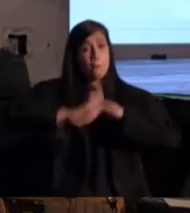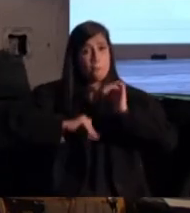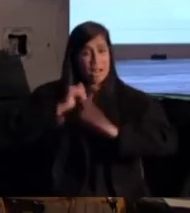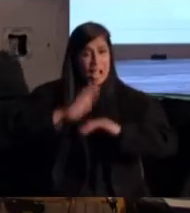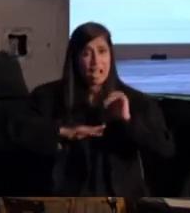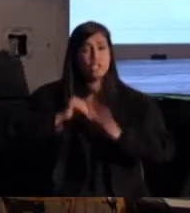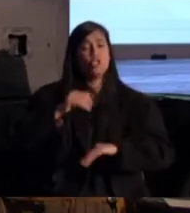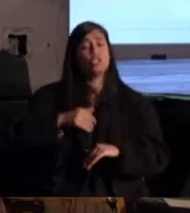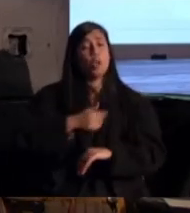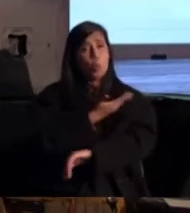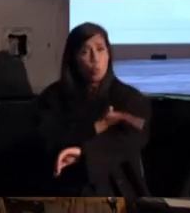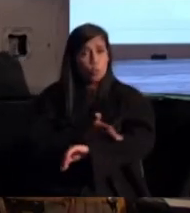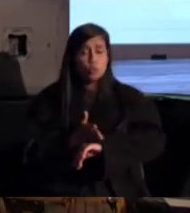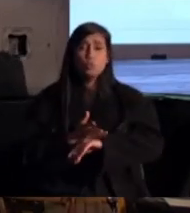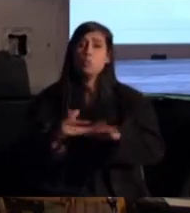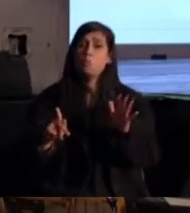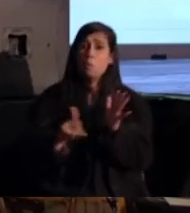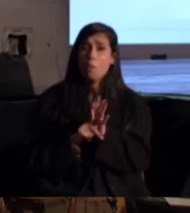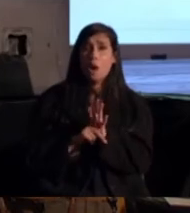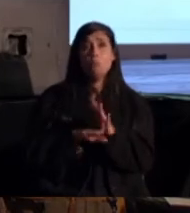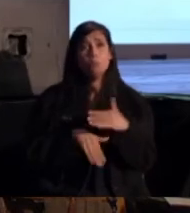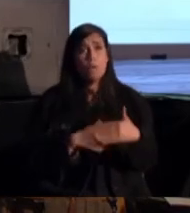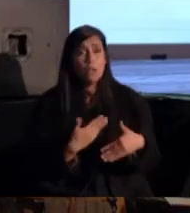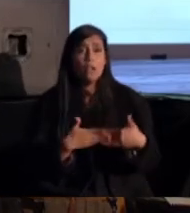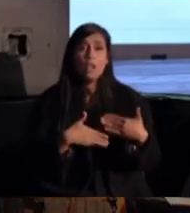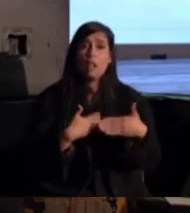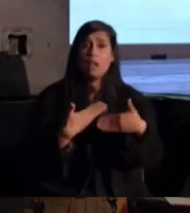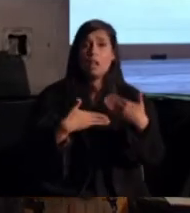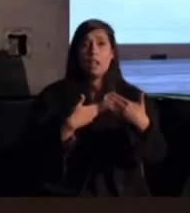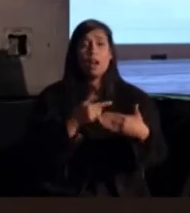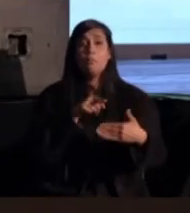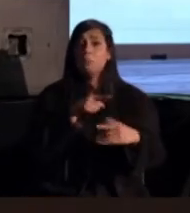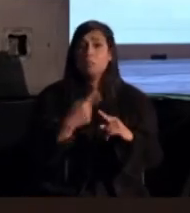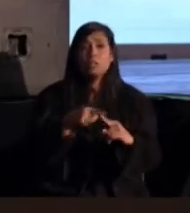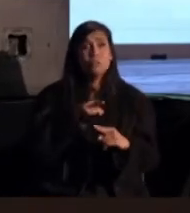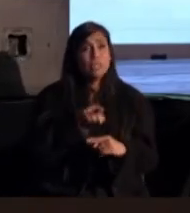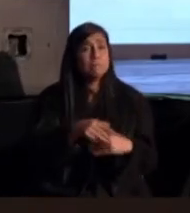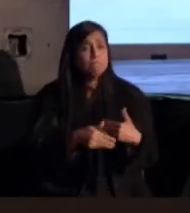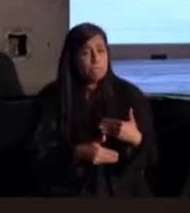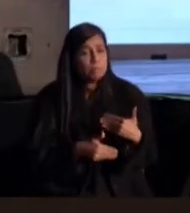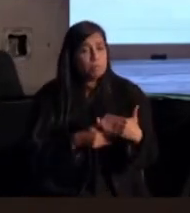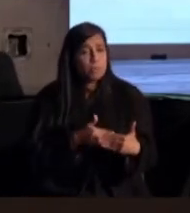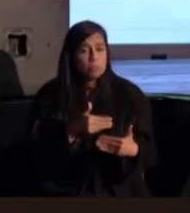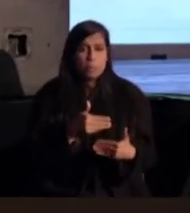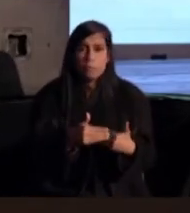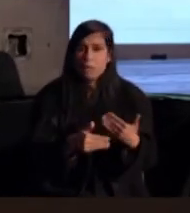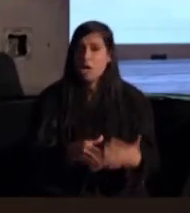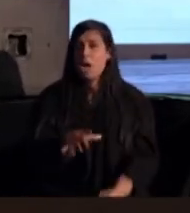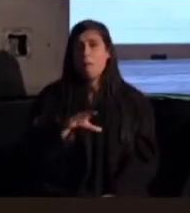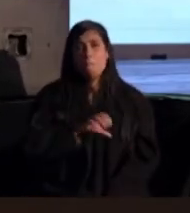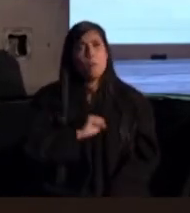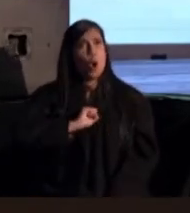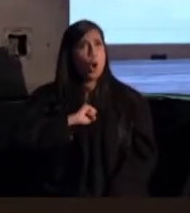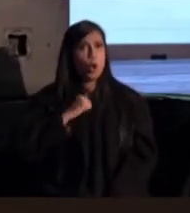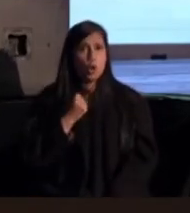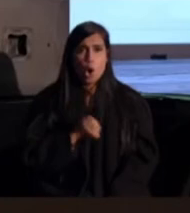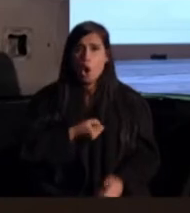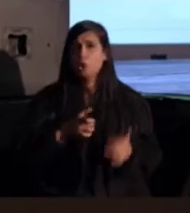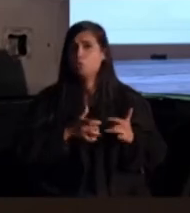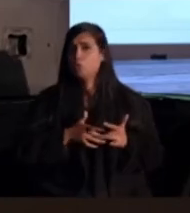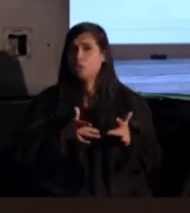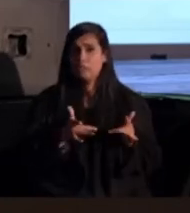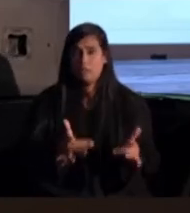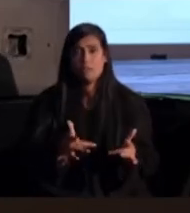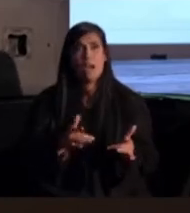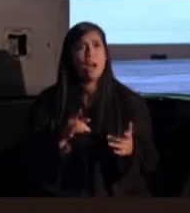e com costumes que foram construídos ao longo de um tempo. Assim como o ódio, o amor, solidariedade,